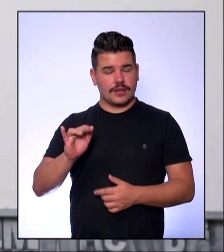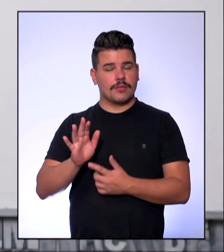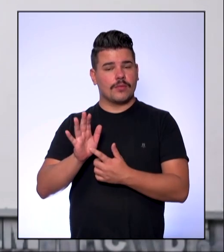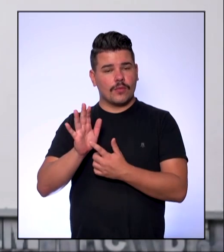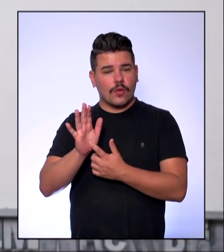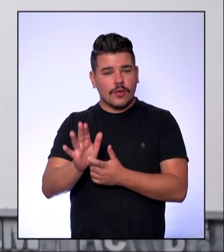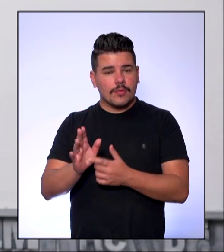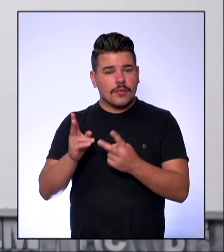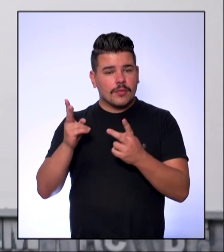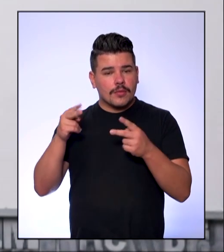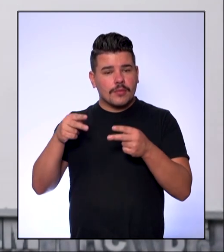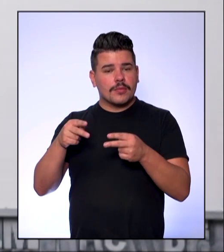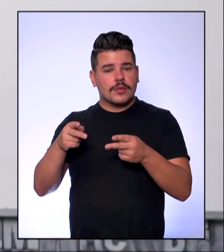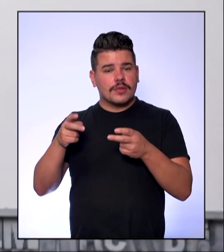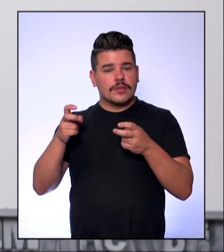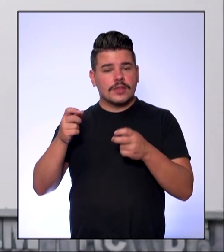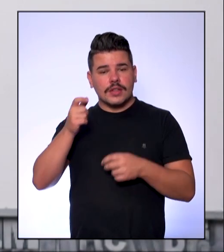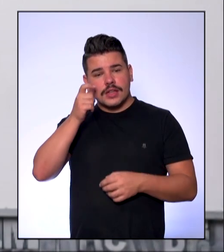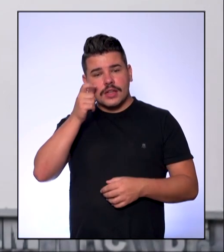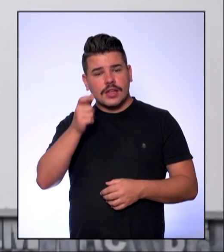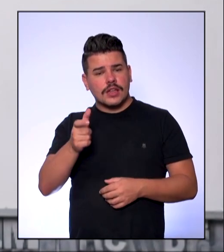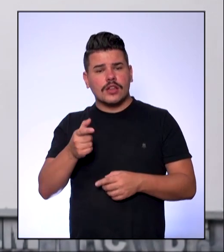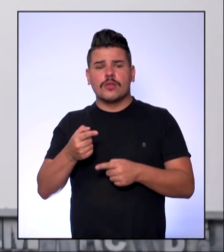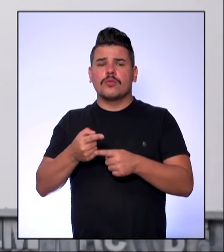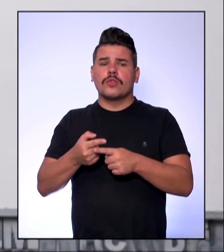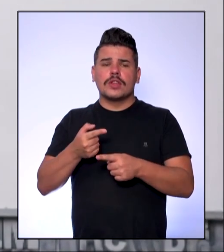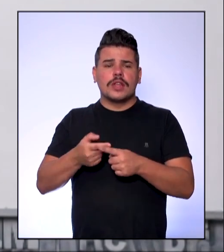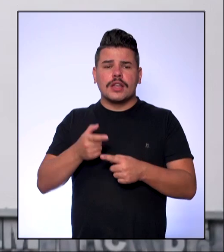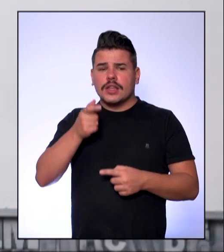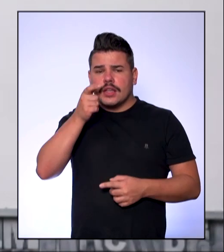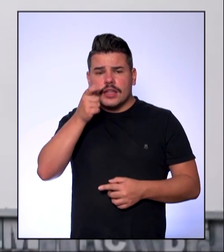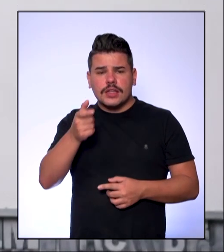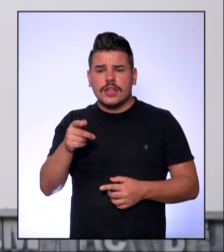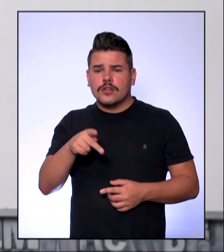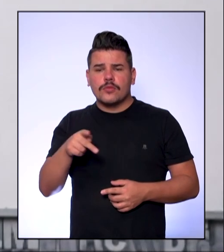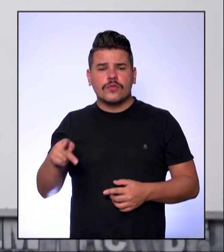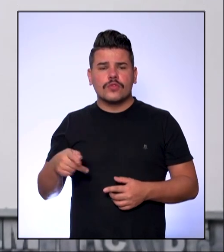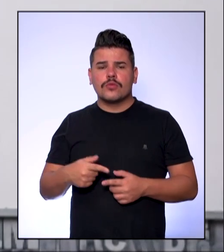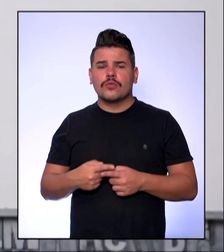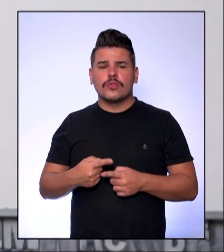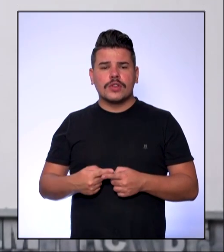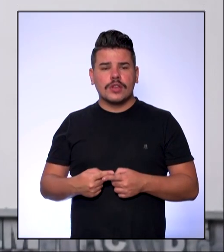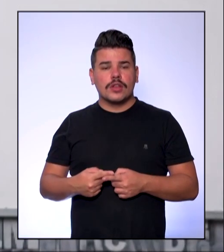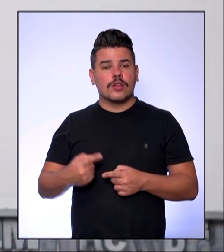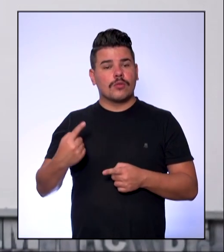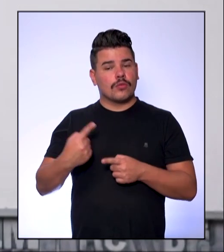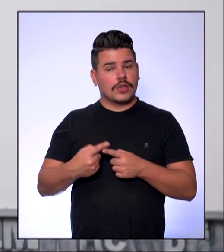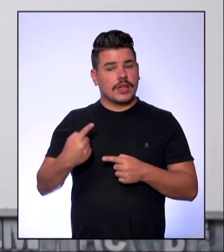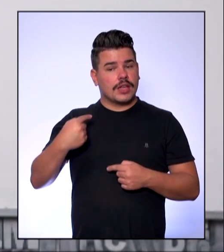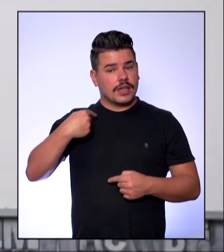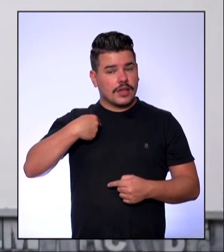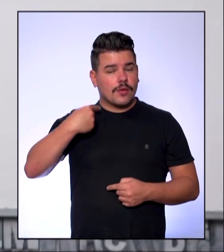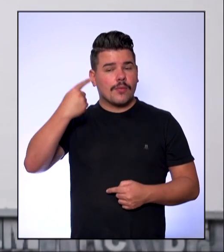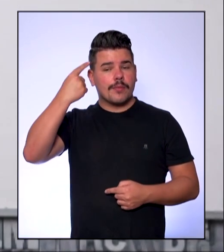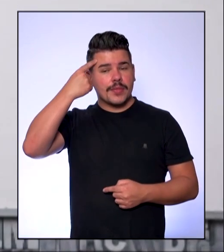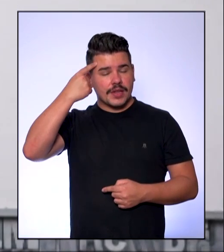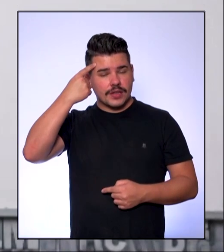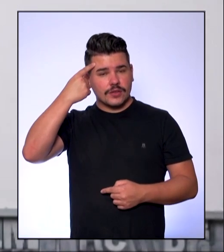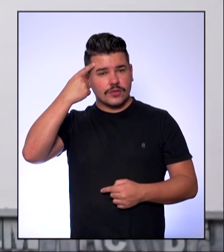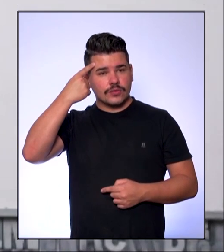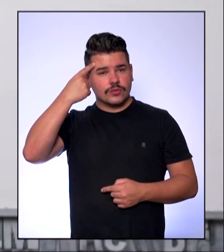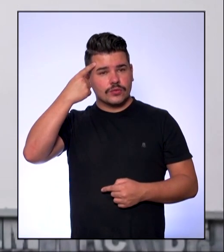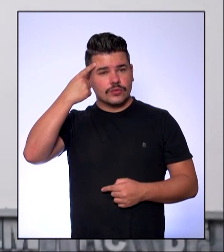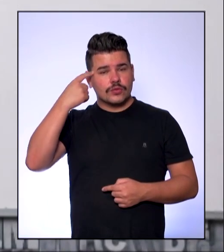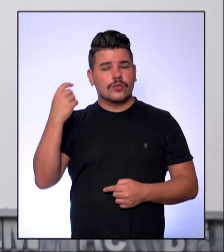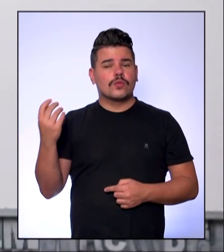muito interessante. Por que, professor, é interessante? Porque eu penso aqui em